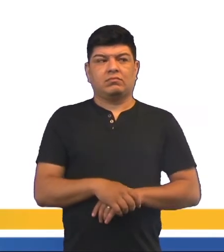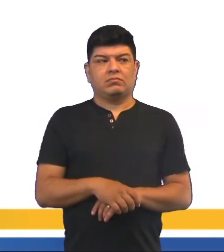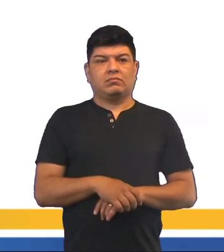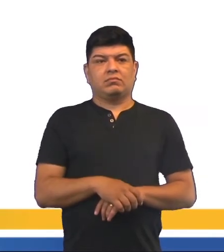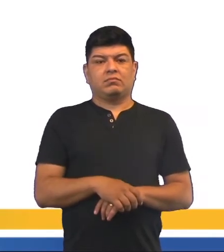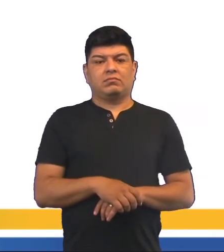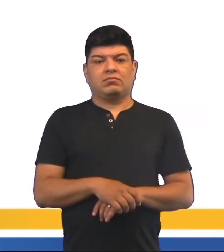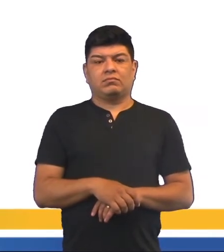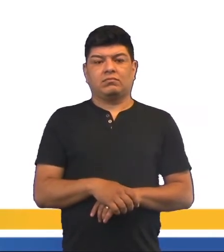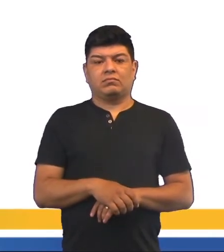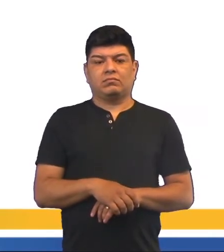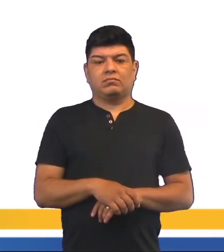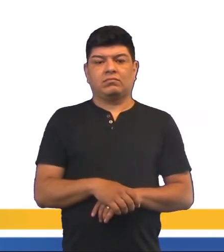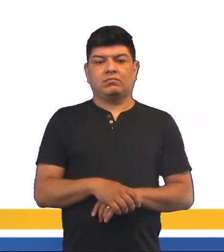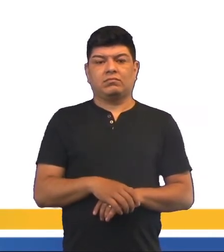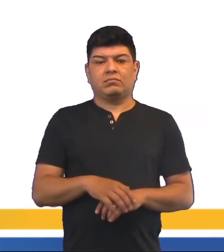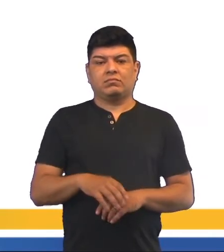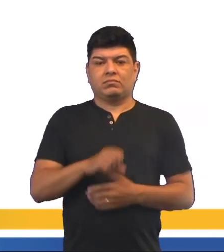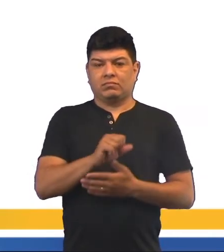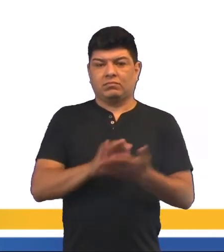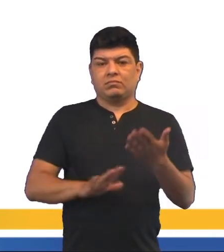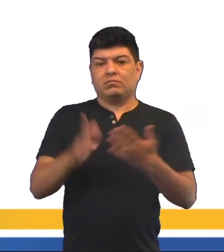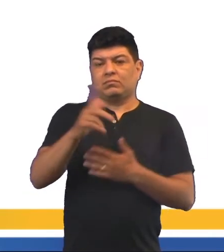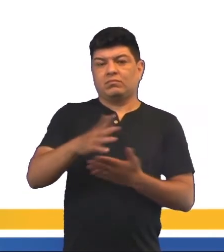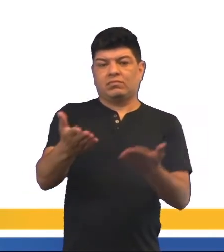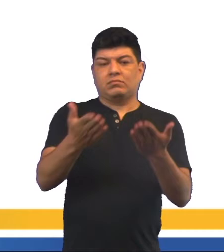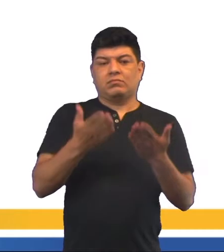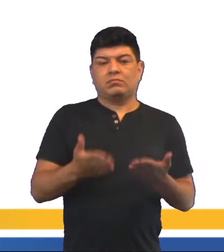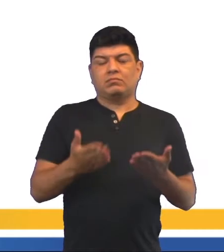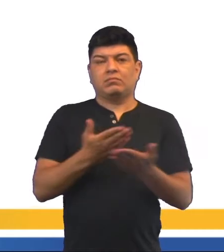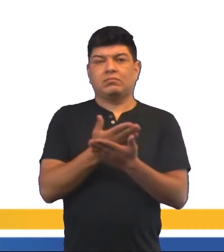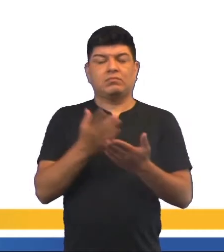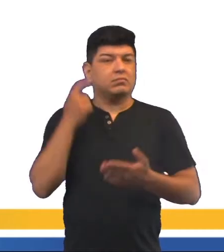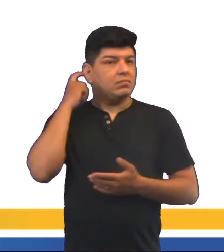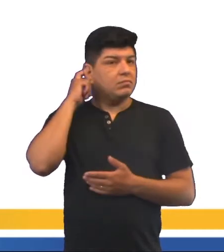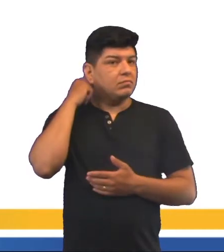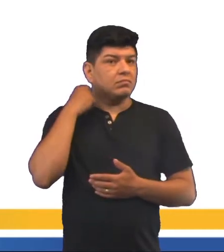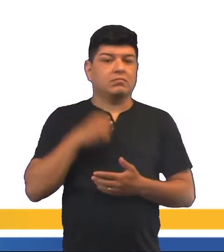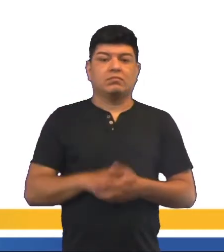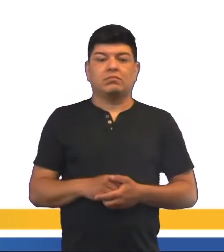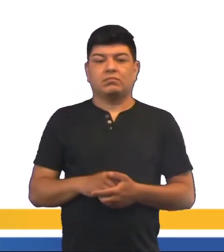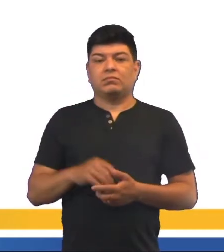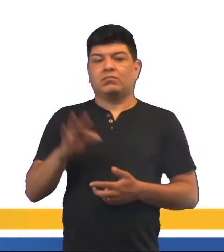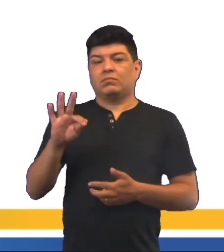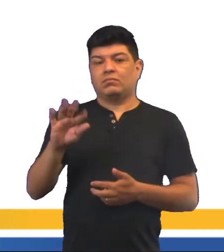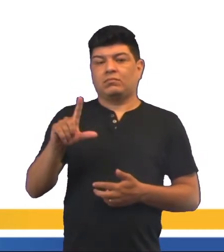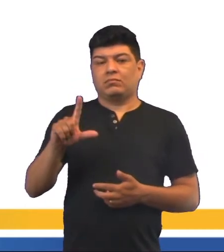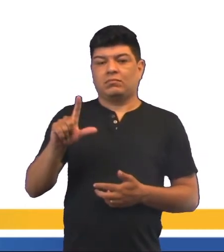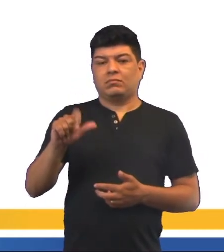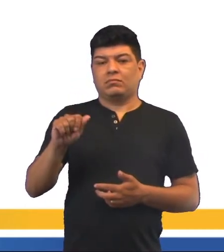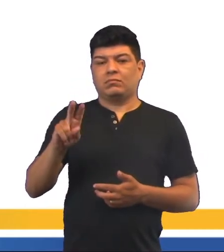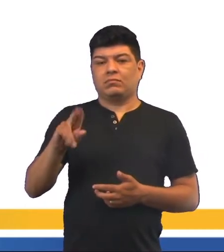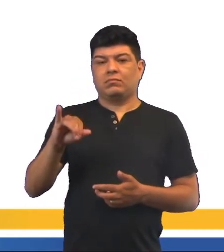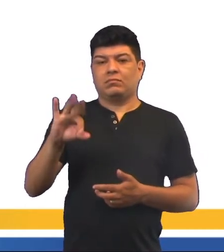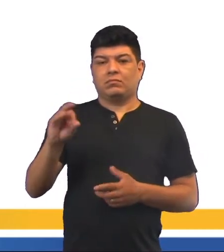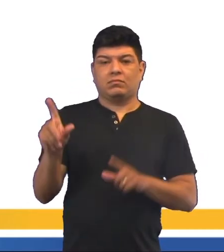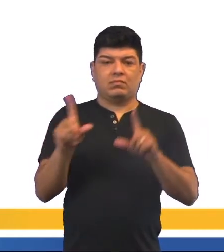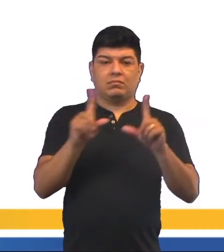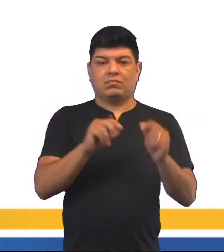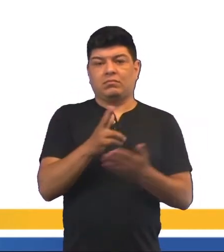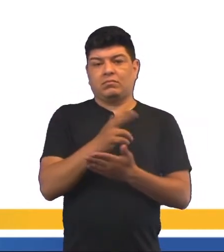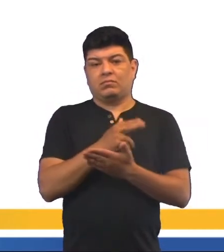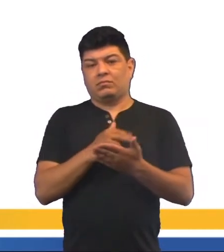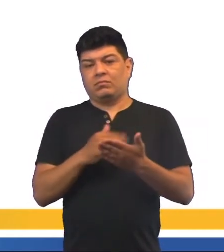Agora vamos para mais uma questão e eu quero te convidar, olha só o que diz. Flávio fez a redução do desenho de